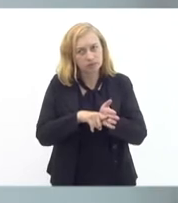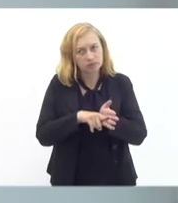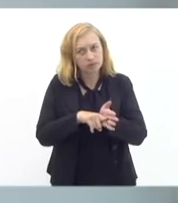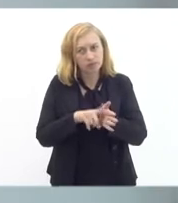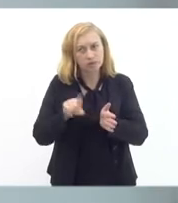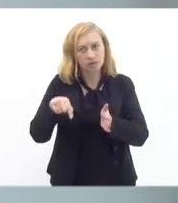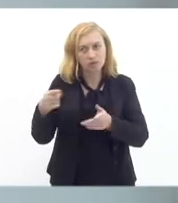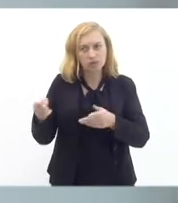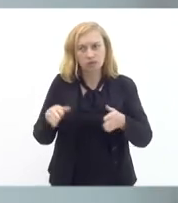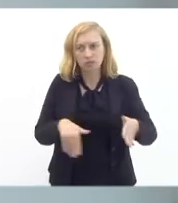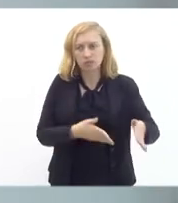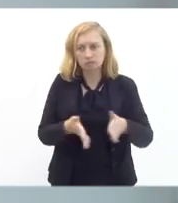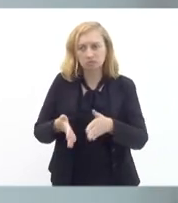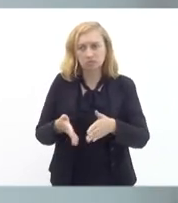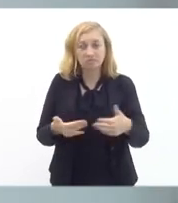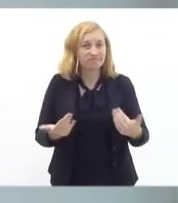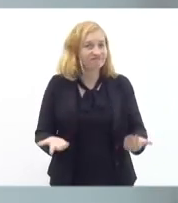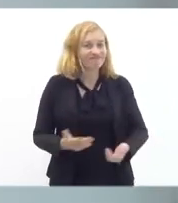periodicamente.